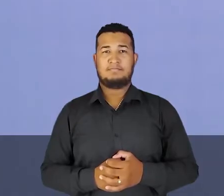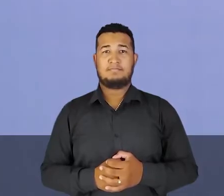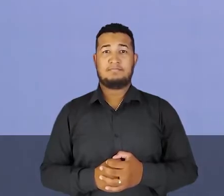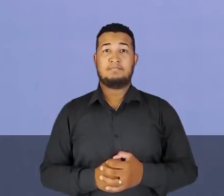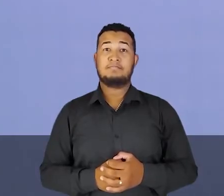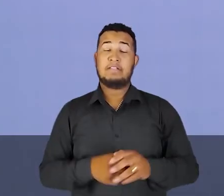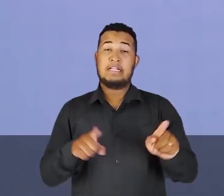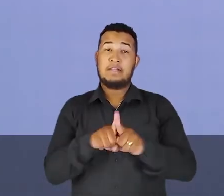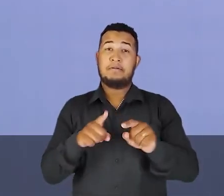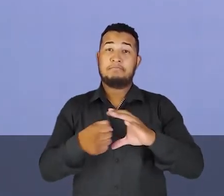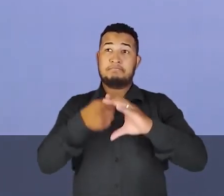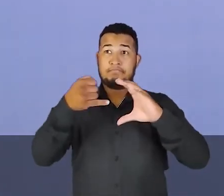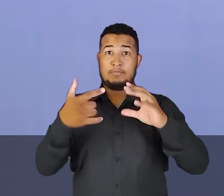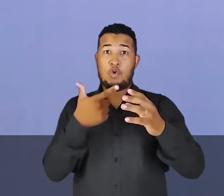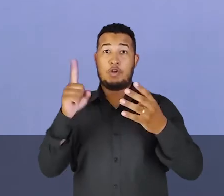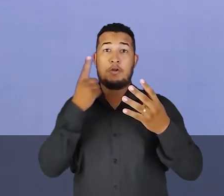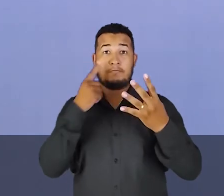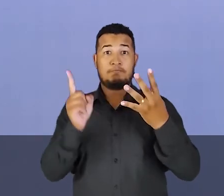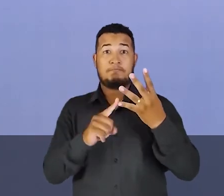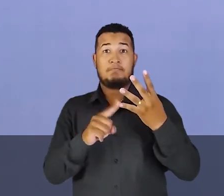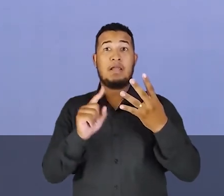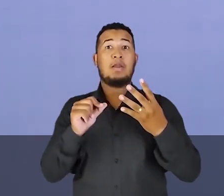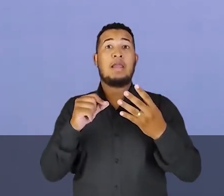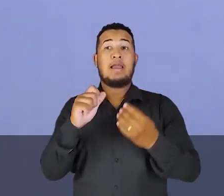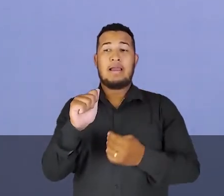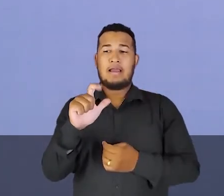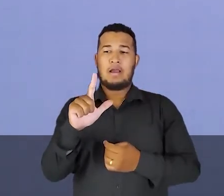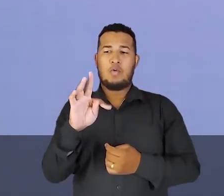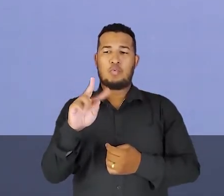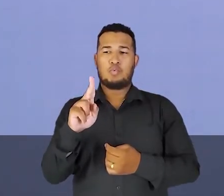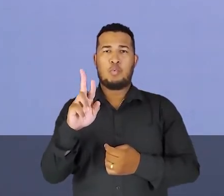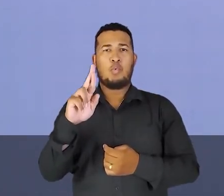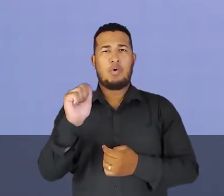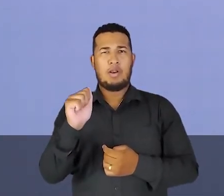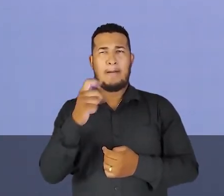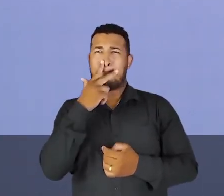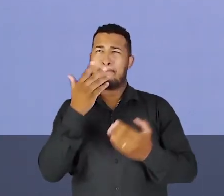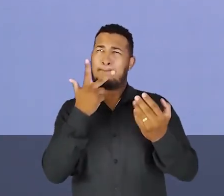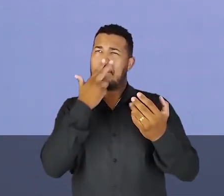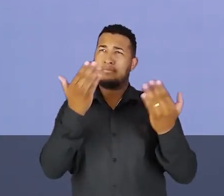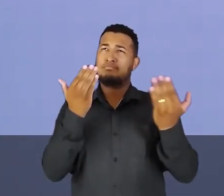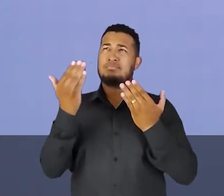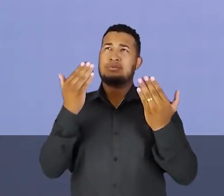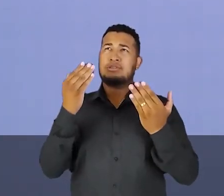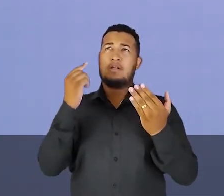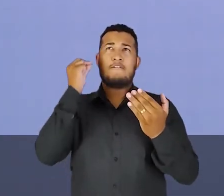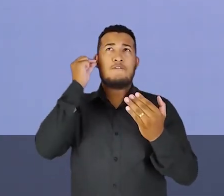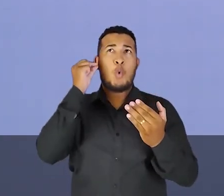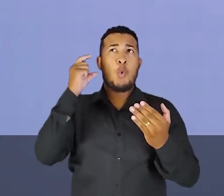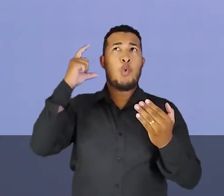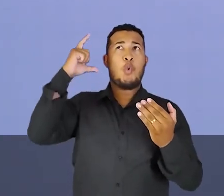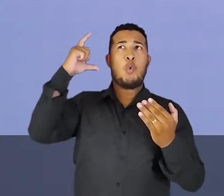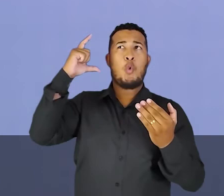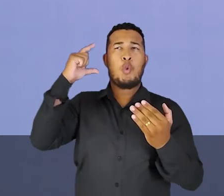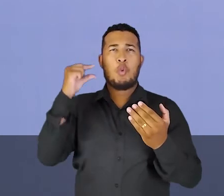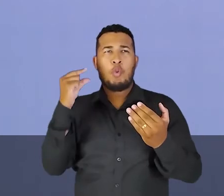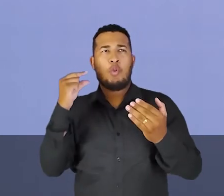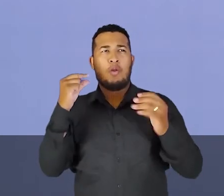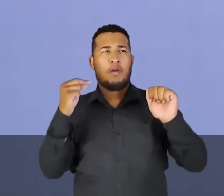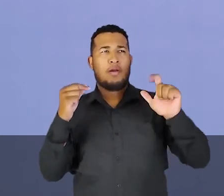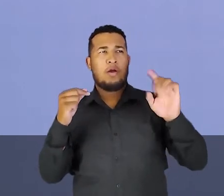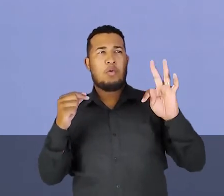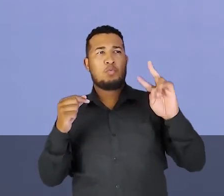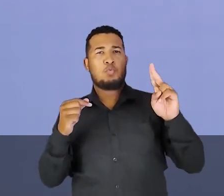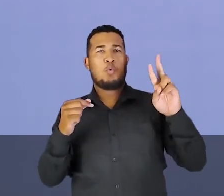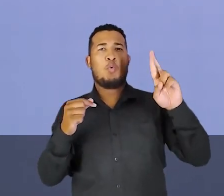E a propriedade seguinte é a altura. Parece estranho, né? Volume, altura, intensidade, mas a altura